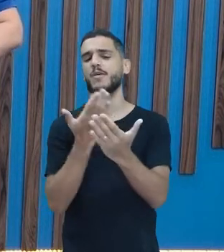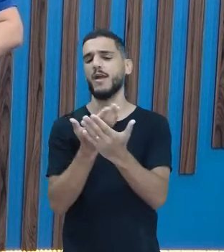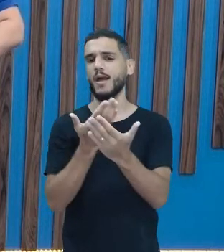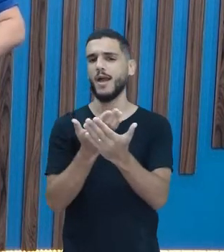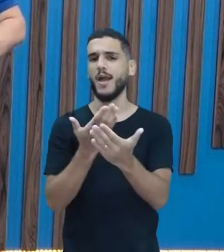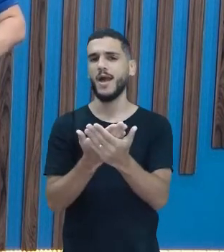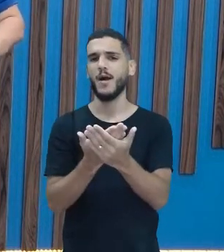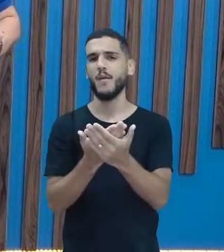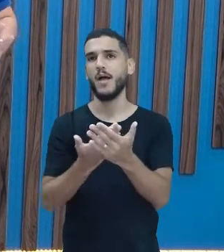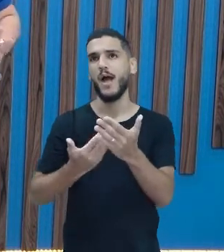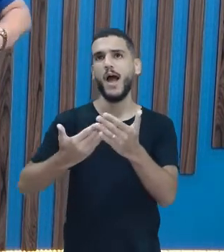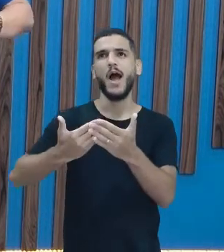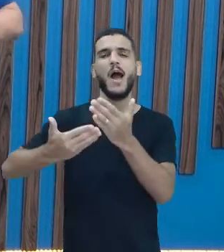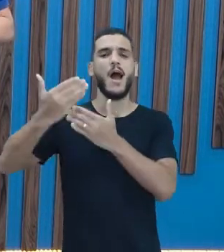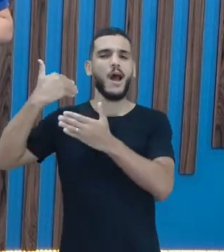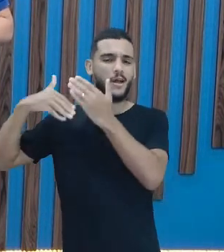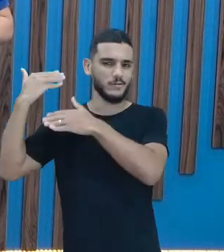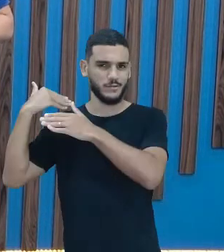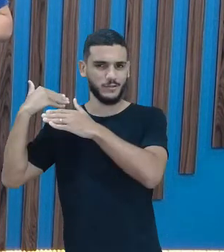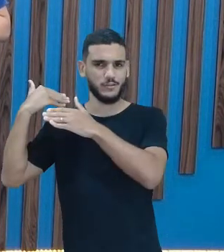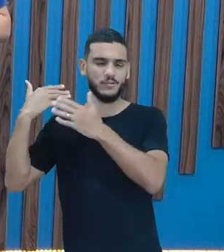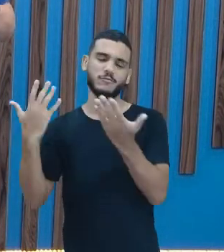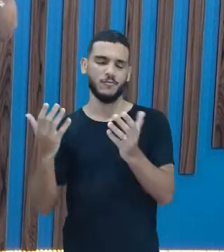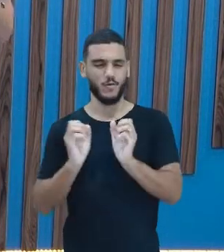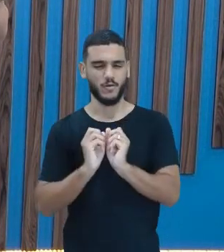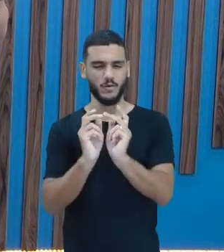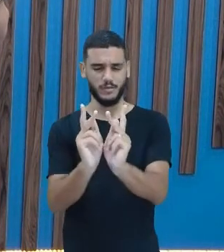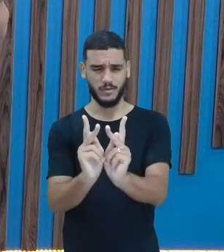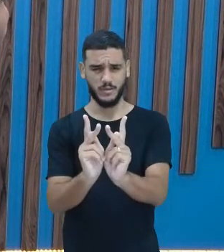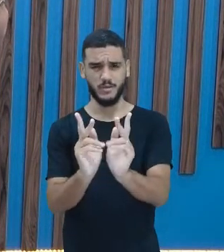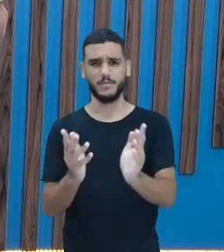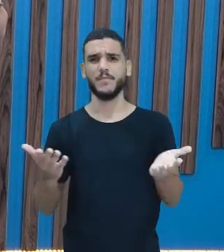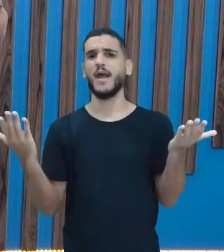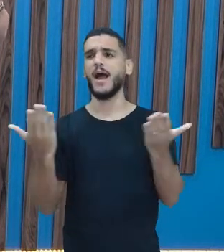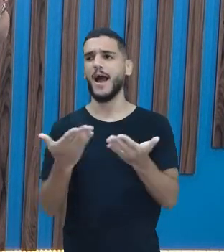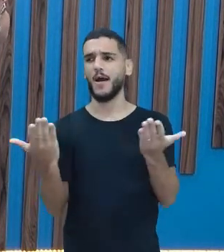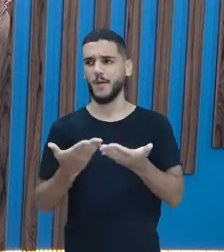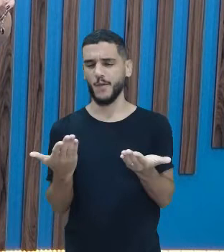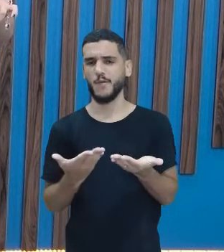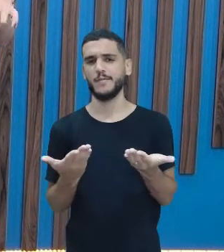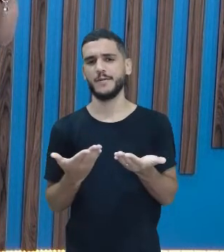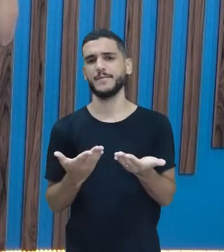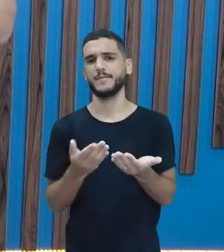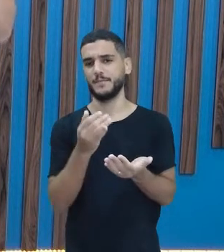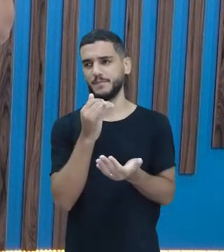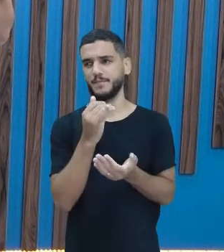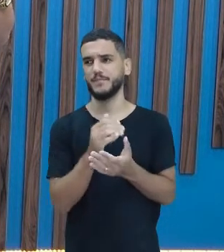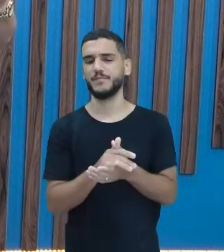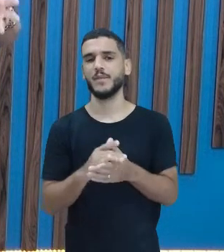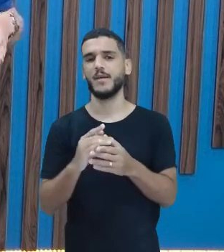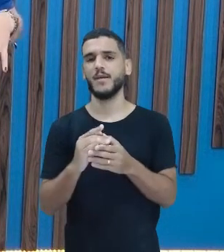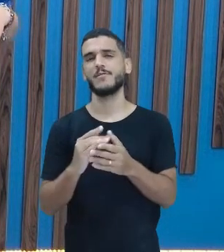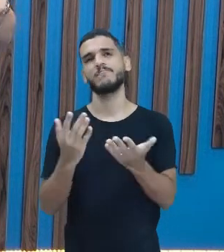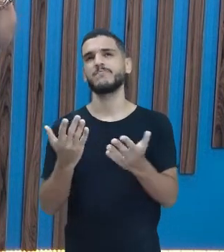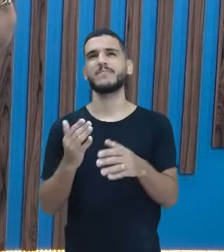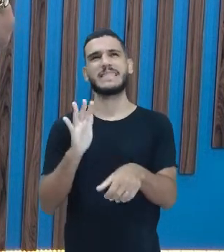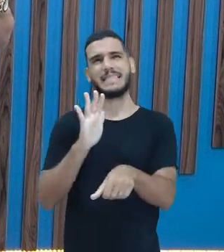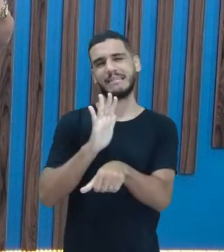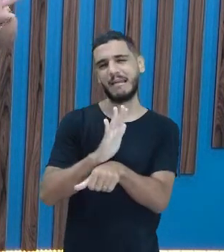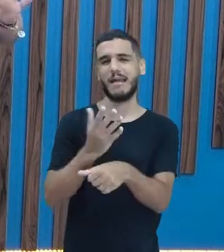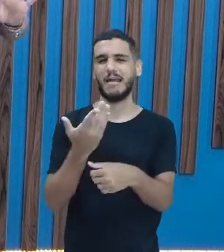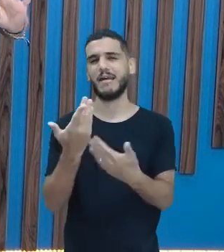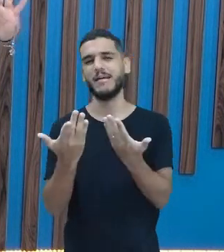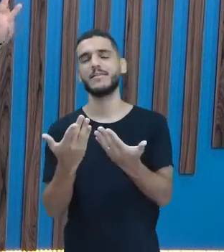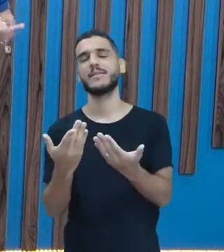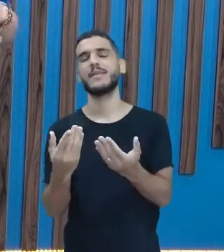já passaram até o momento, tá certo? Essa desse momento, por exemplo, mais tarde, vai estar